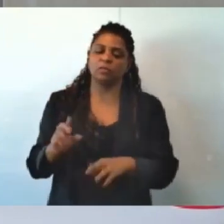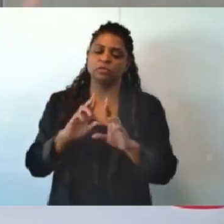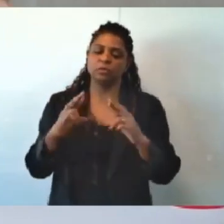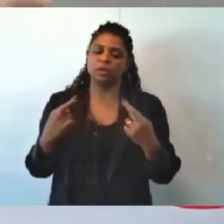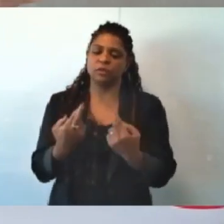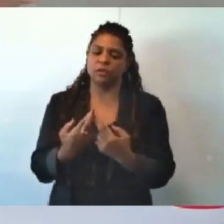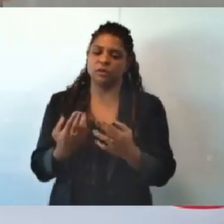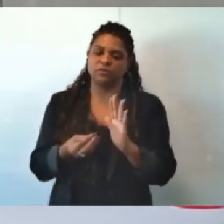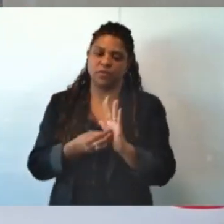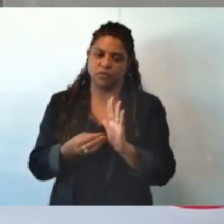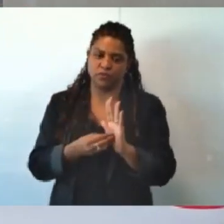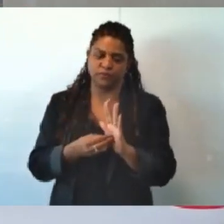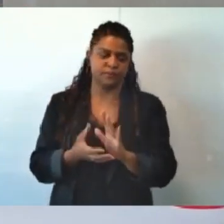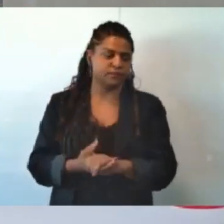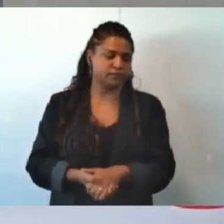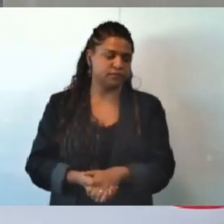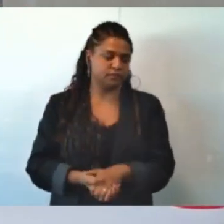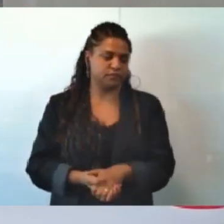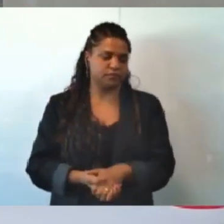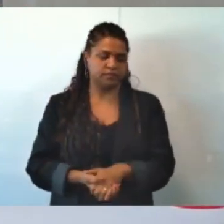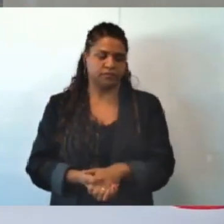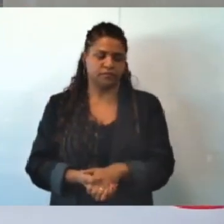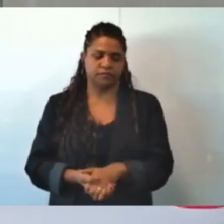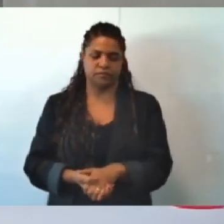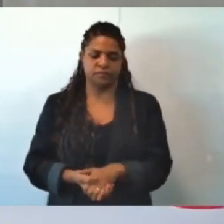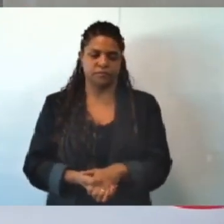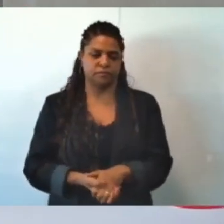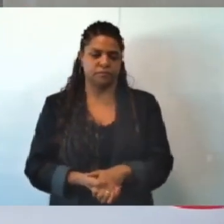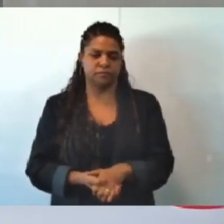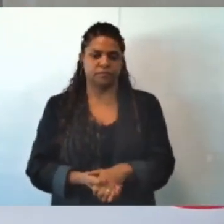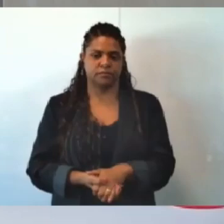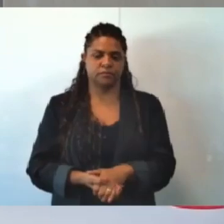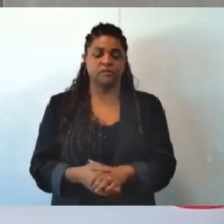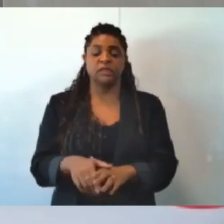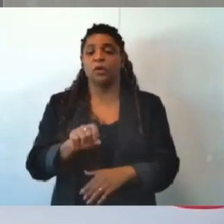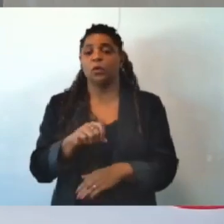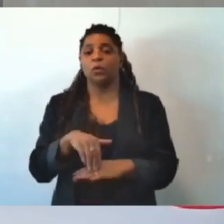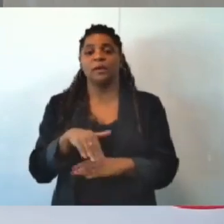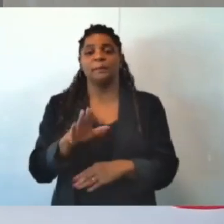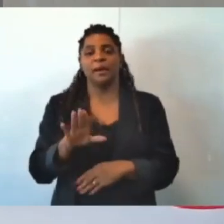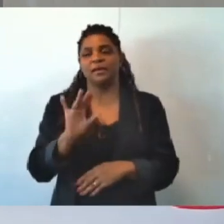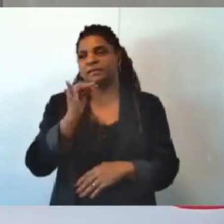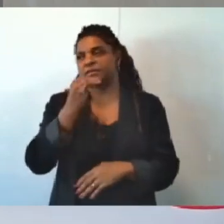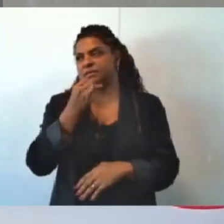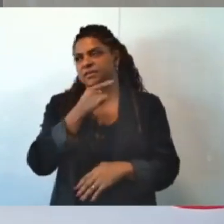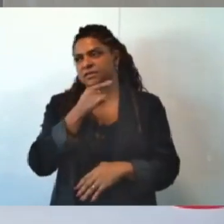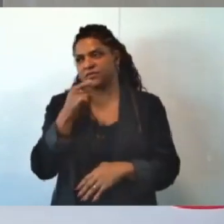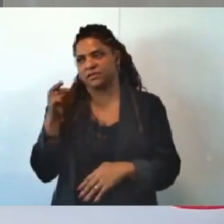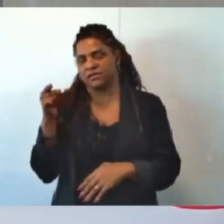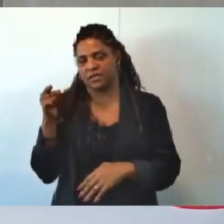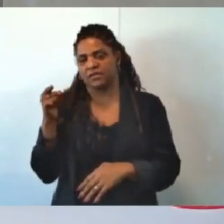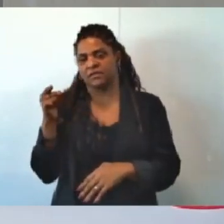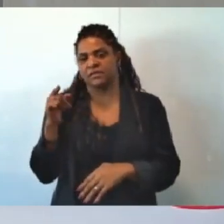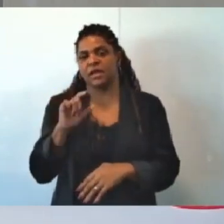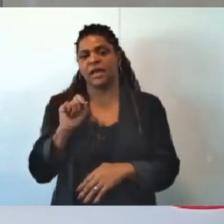Né? Me parece que o que mais frustrou ainda a comunidade aqui, Reinaldo, é que eles falaram que ia ter. Oi?